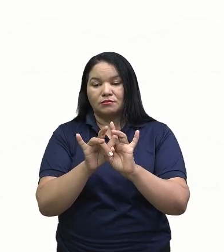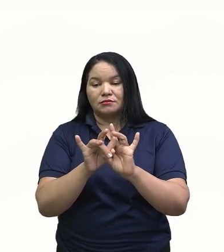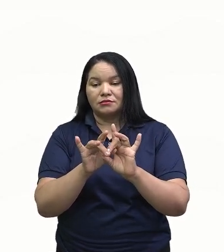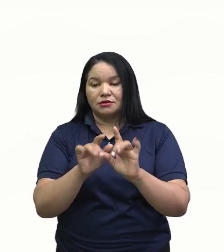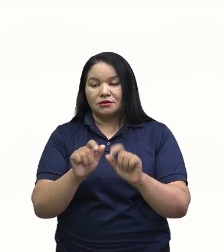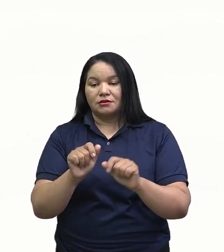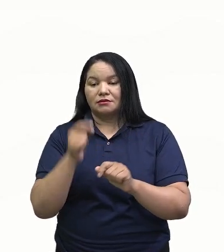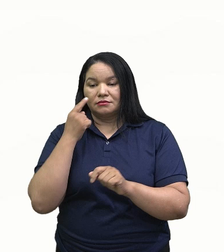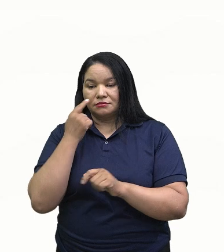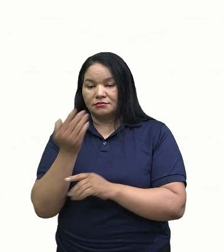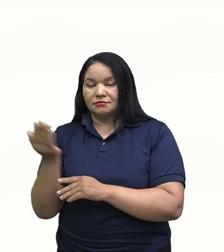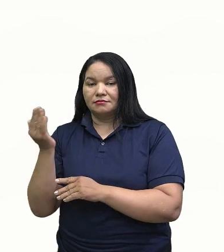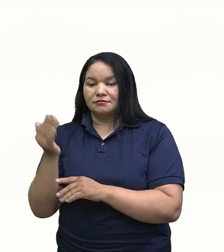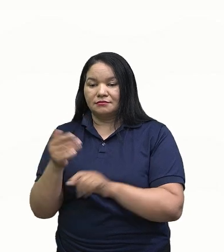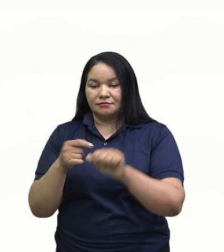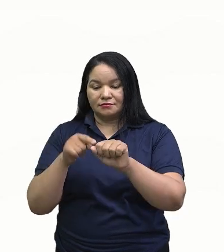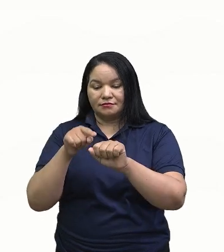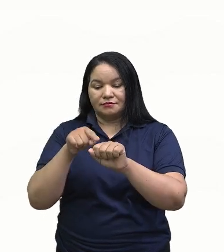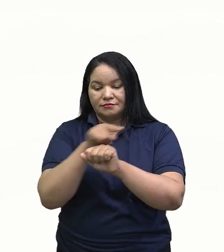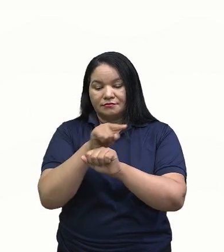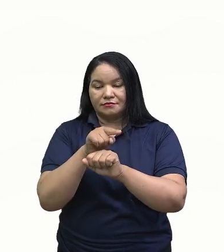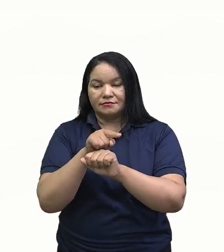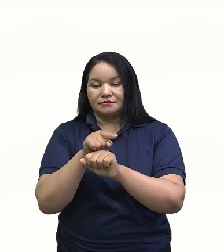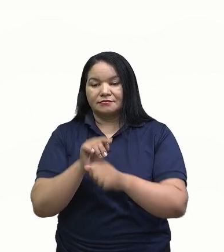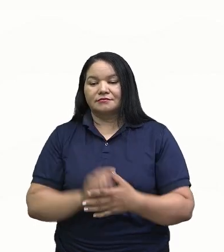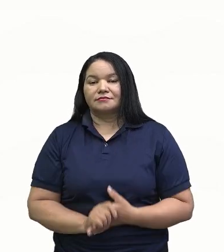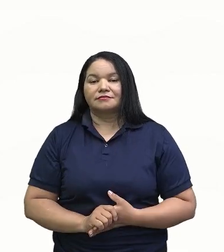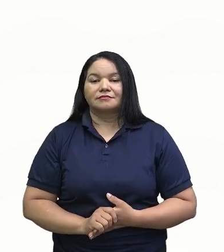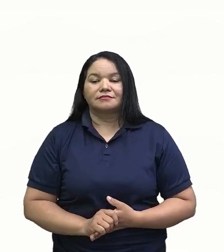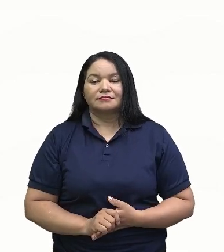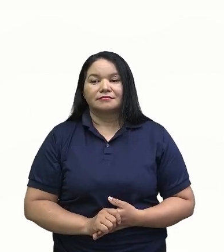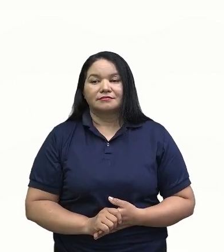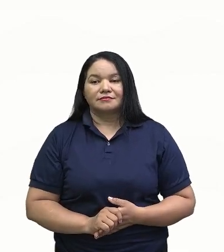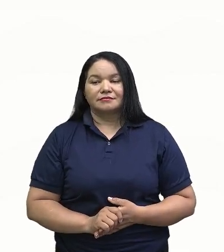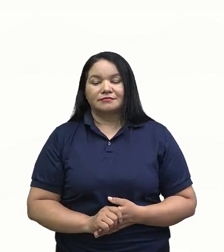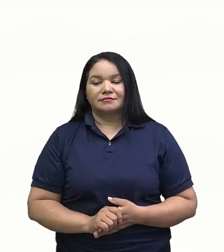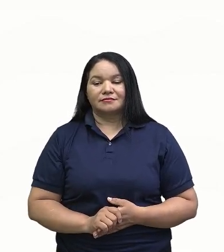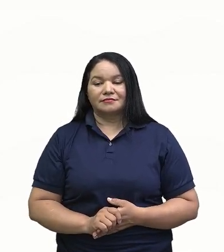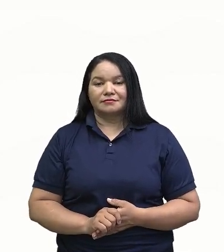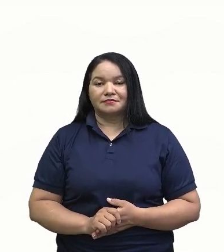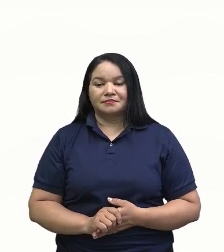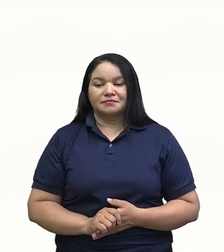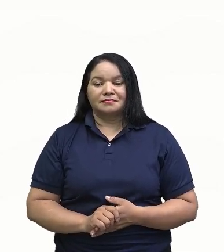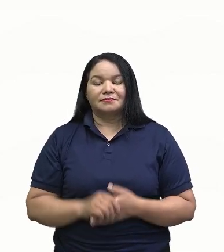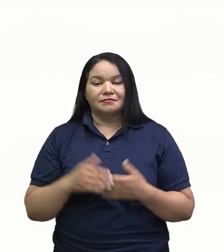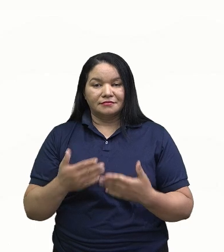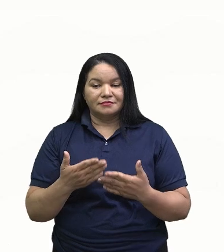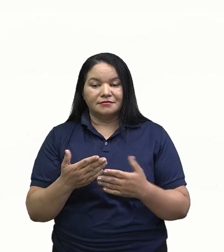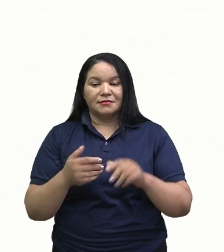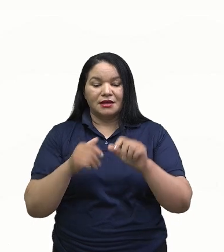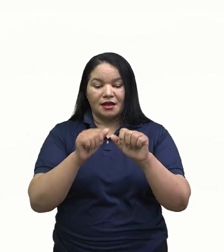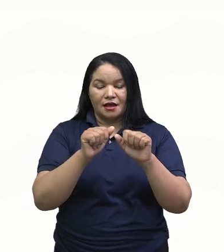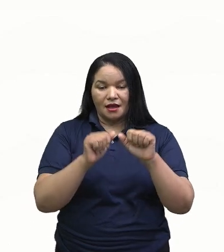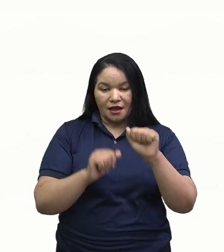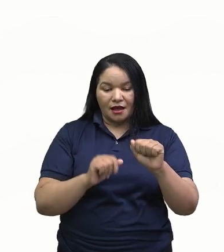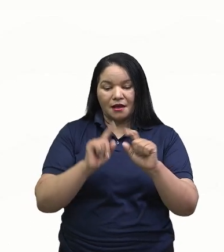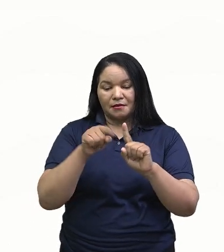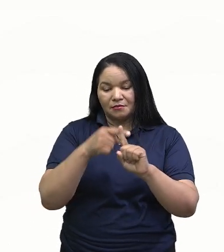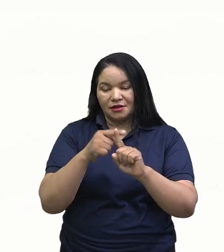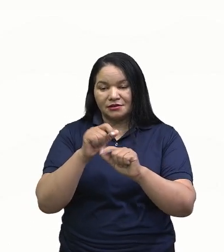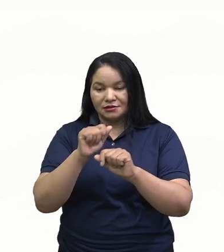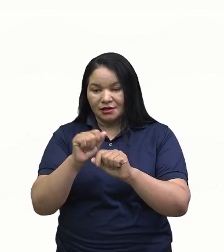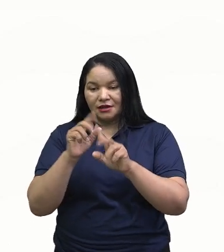vai formar esse A com acento grave, indicando que ali aconteceu o encontro desses dois elementos, que no caso